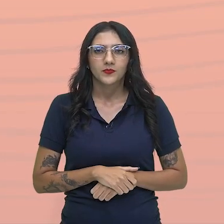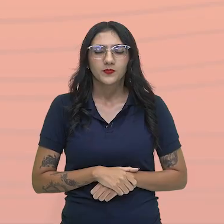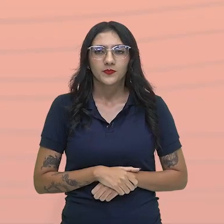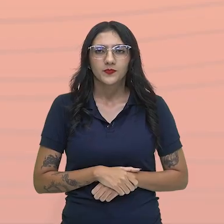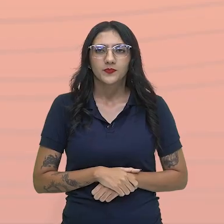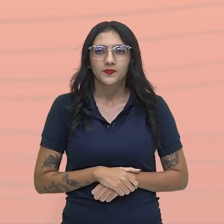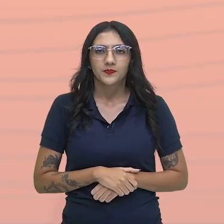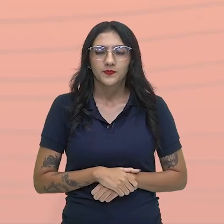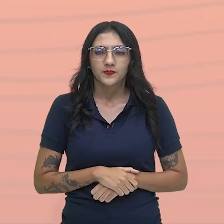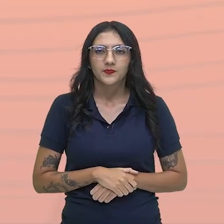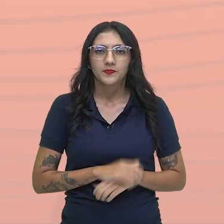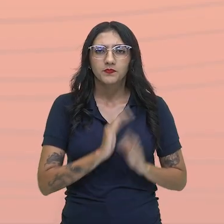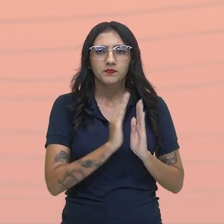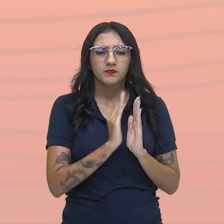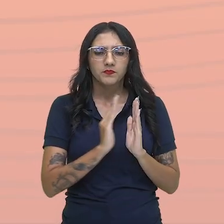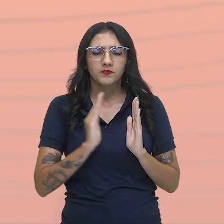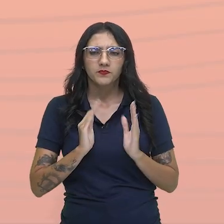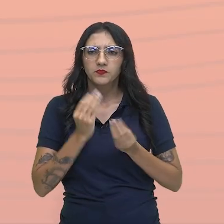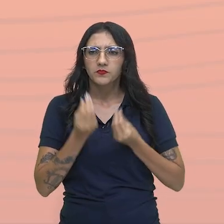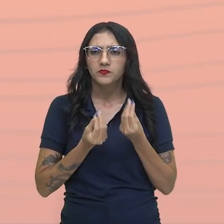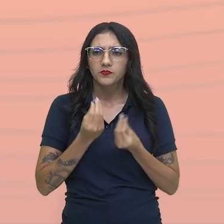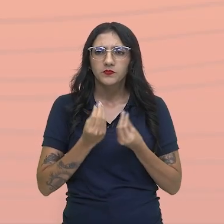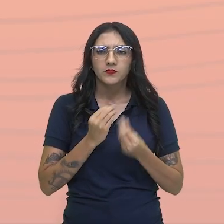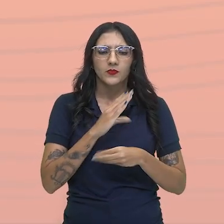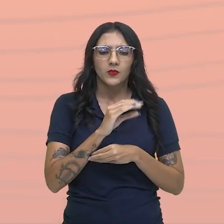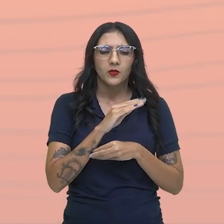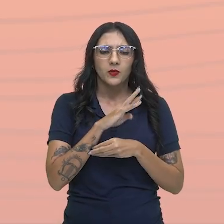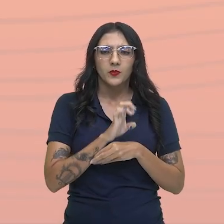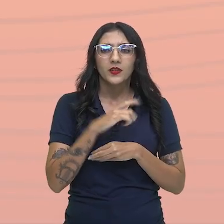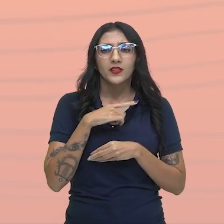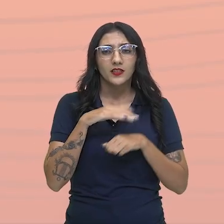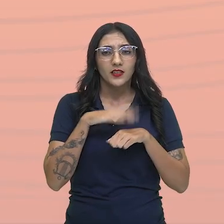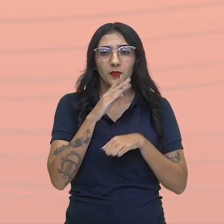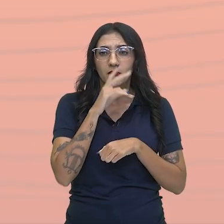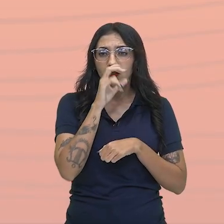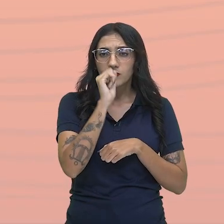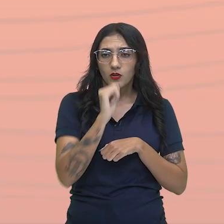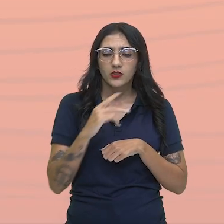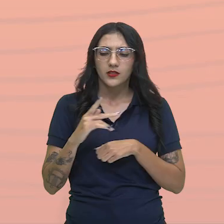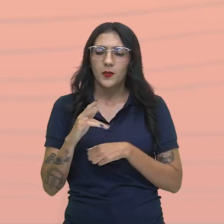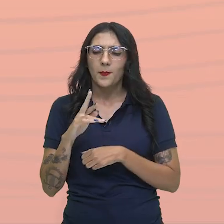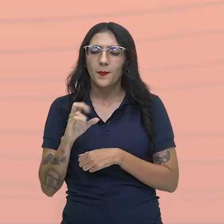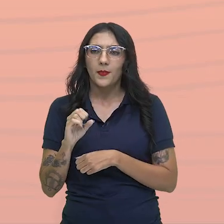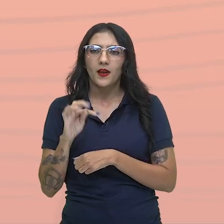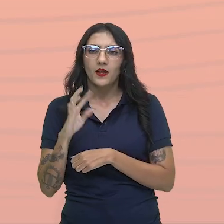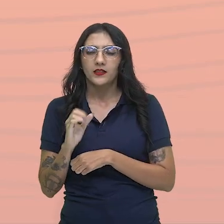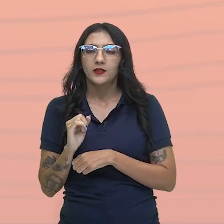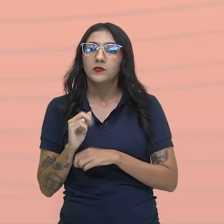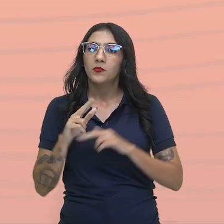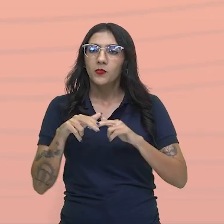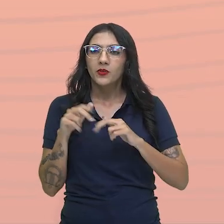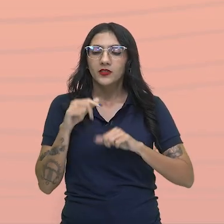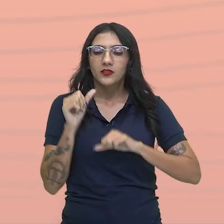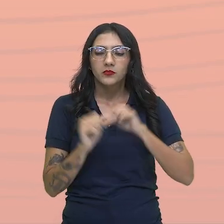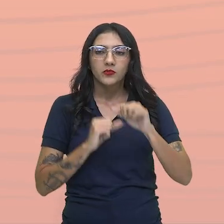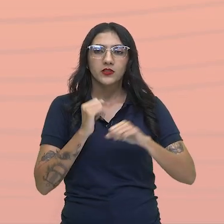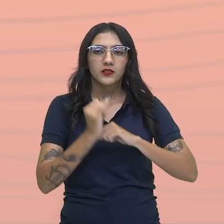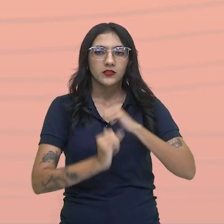Série de reatividade. O cobre é mais reativo que a prata, por isso ocorre a troca de íons.